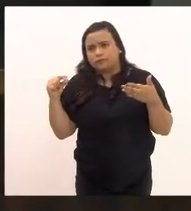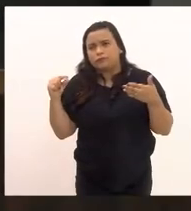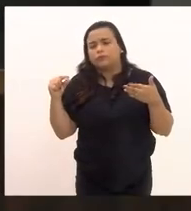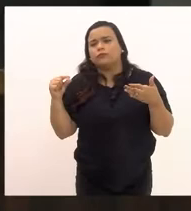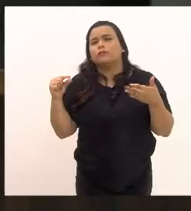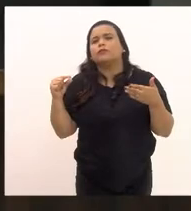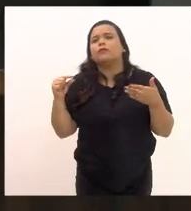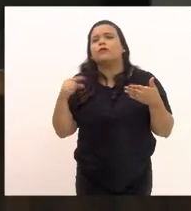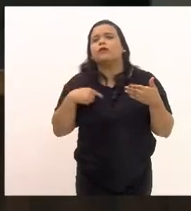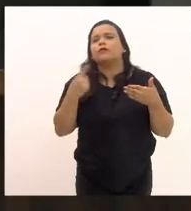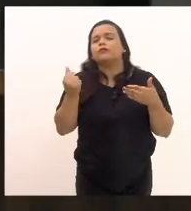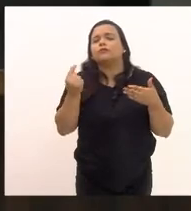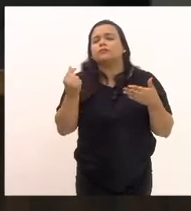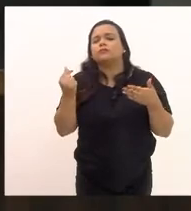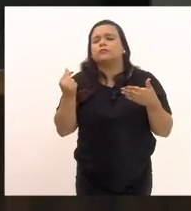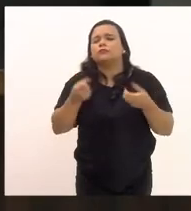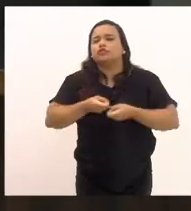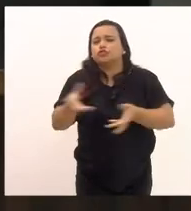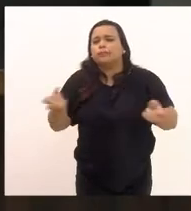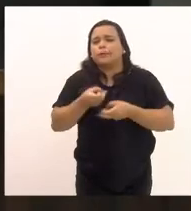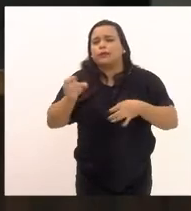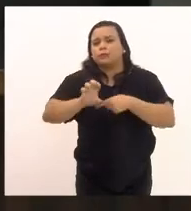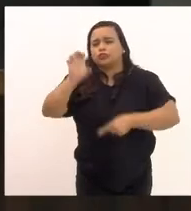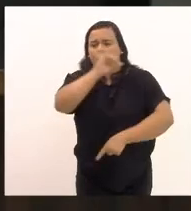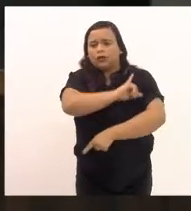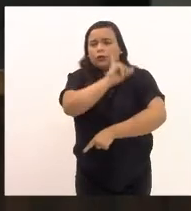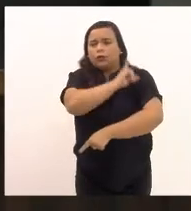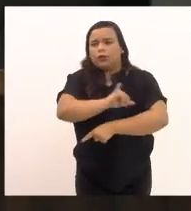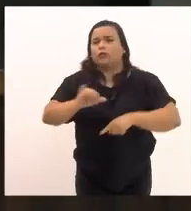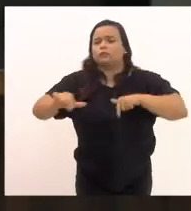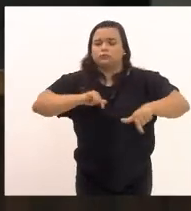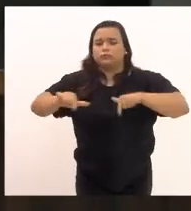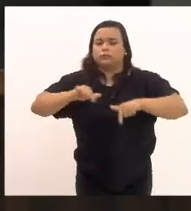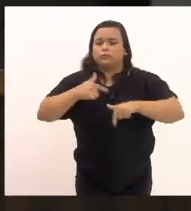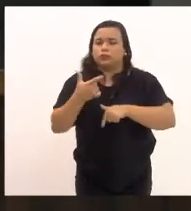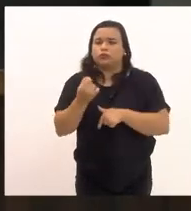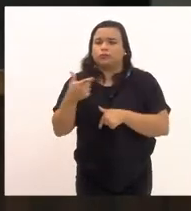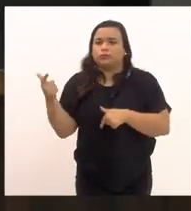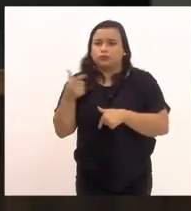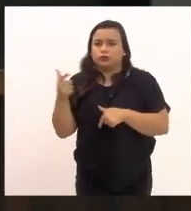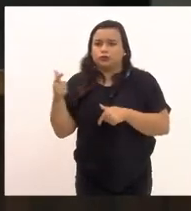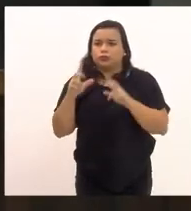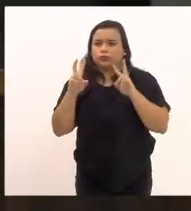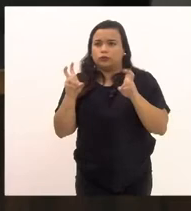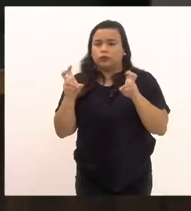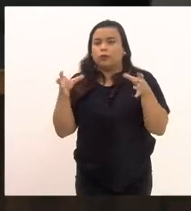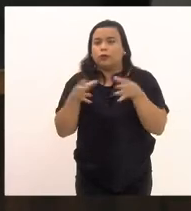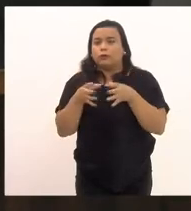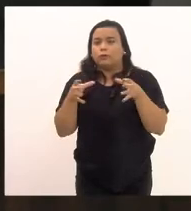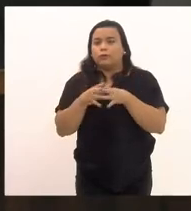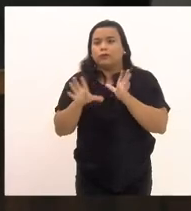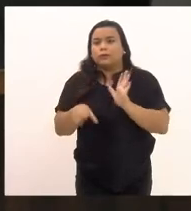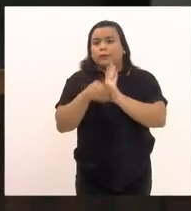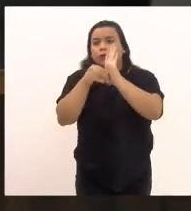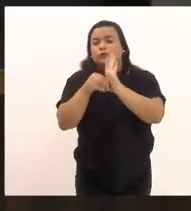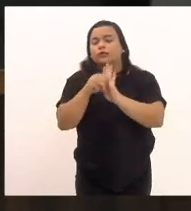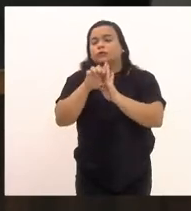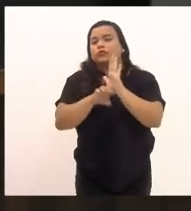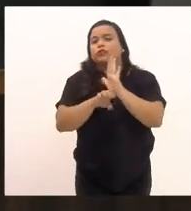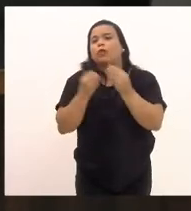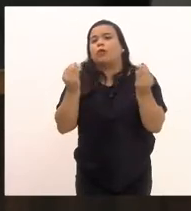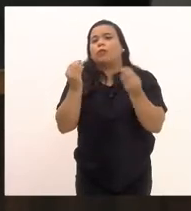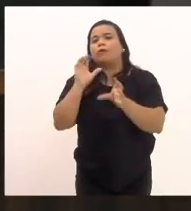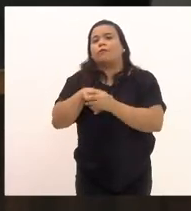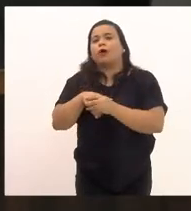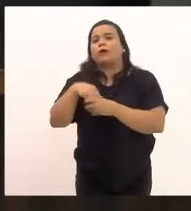fixa a despesa do Estado do Rio de Janeiro para o exercício 2022, pendendo de parecer da Comissão de Emendas Constitucionais e Vetos. Como vota, deputado Marcelo Dino,